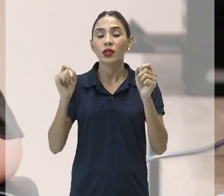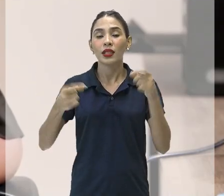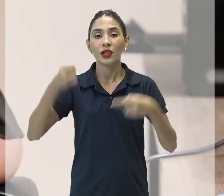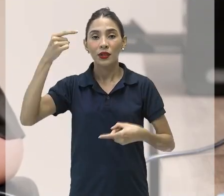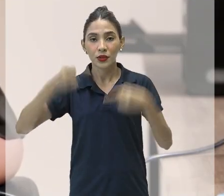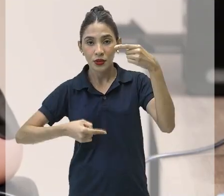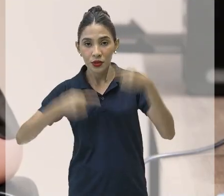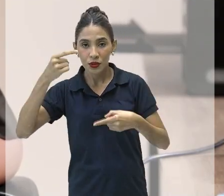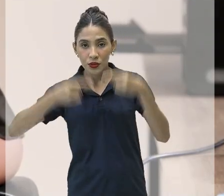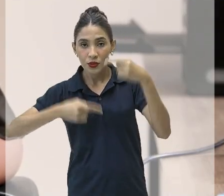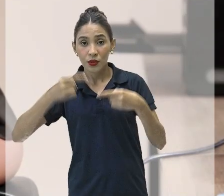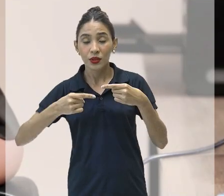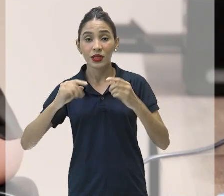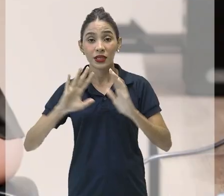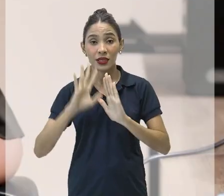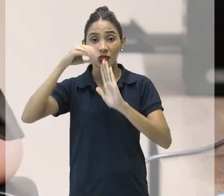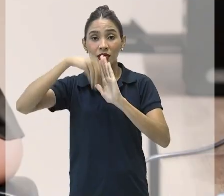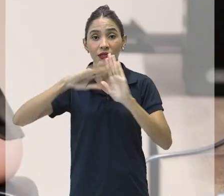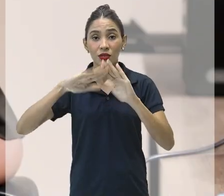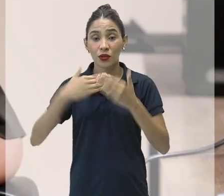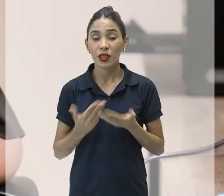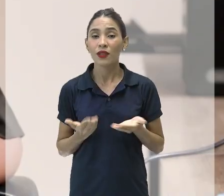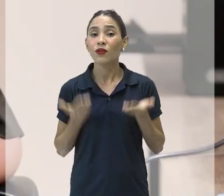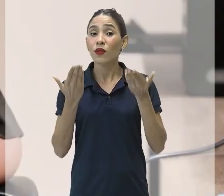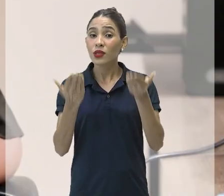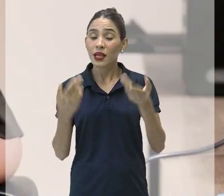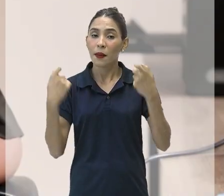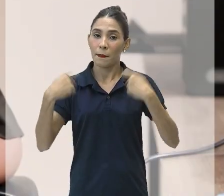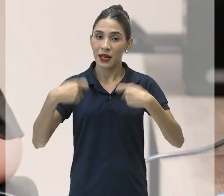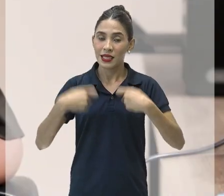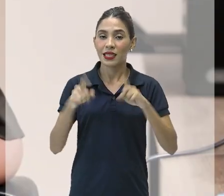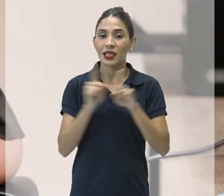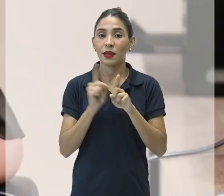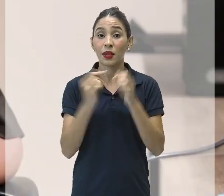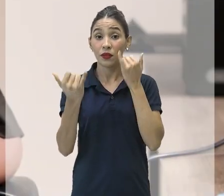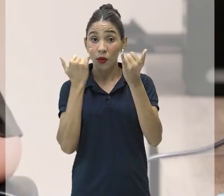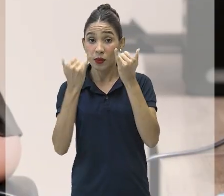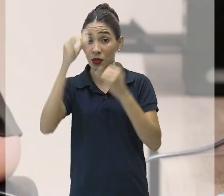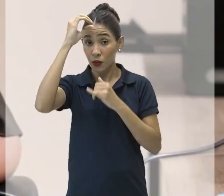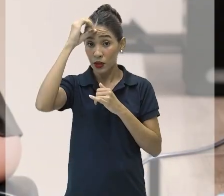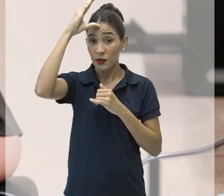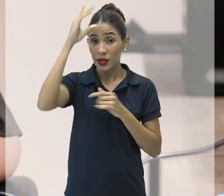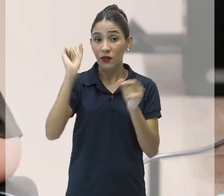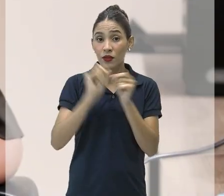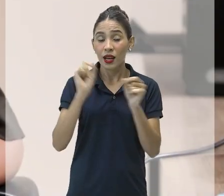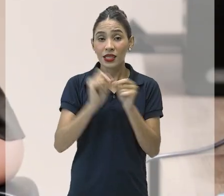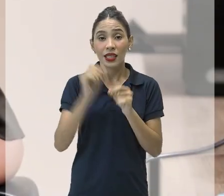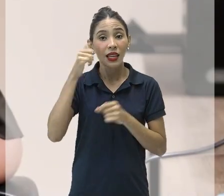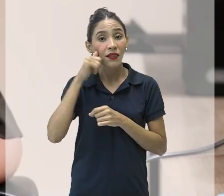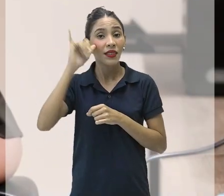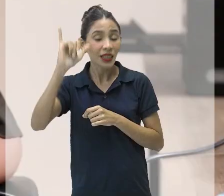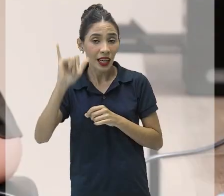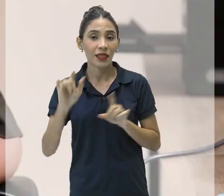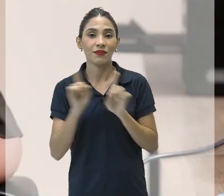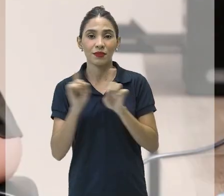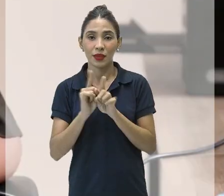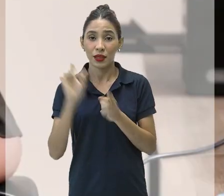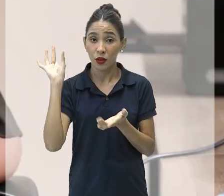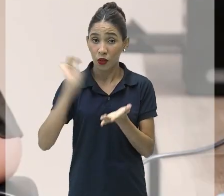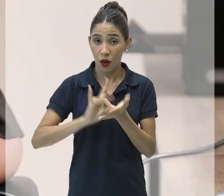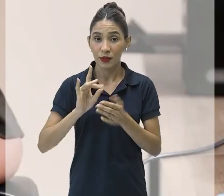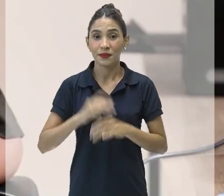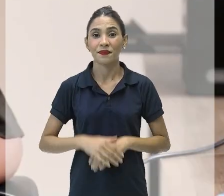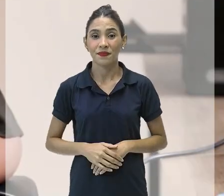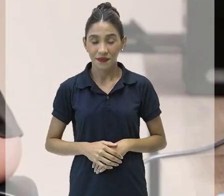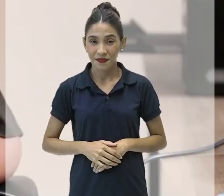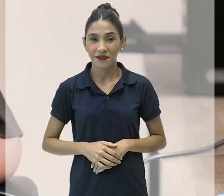discussões na escola. E você precisa buscar informação e conhecimento para fazer um enfrentamento positivo dessa nova realidade.